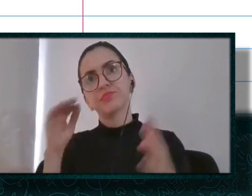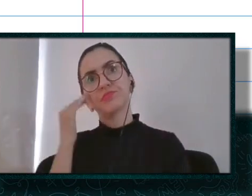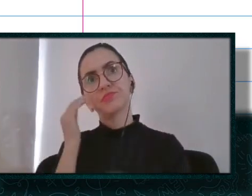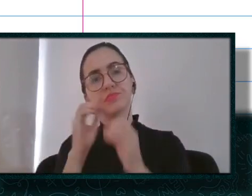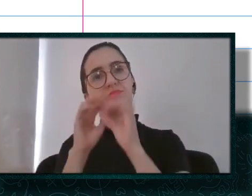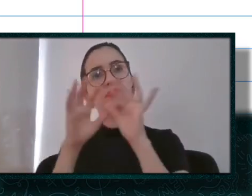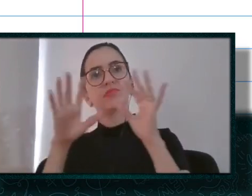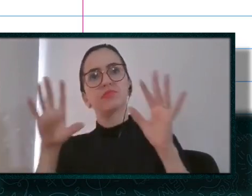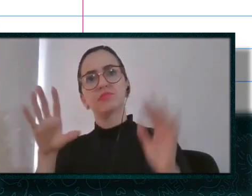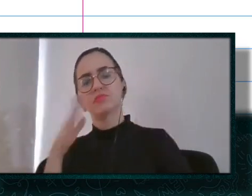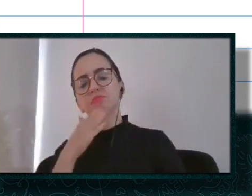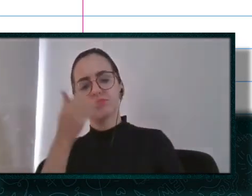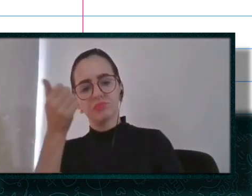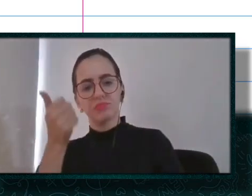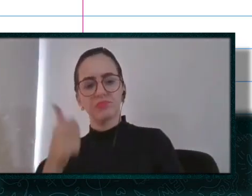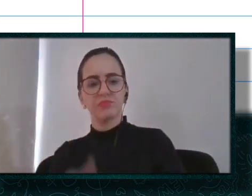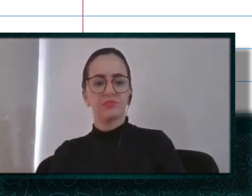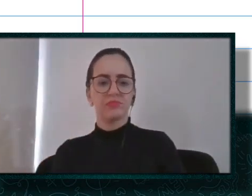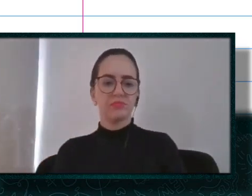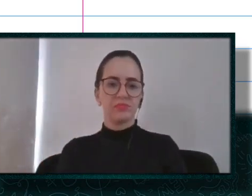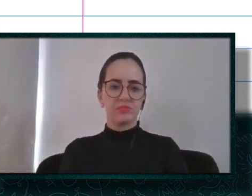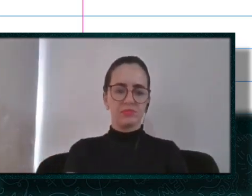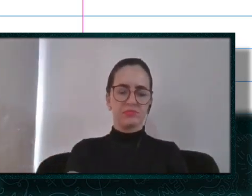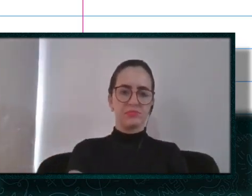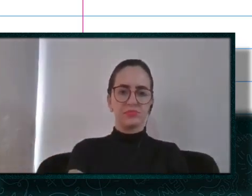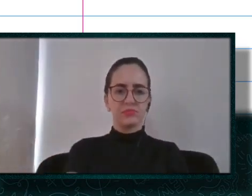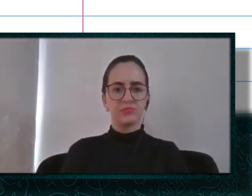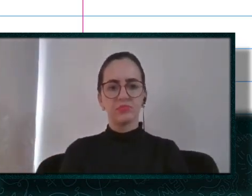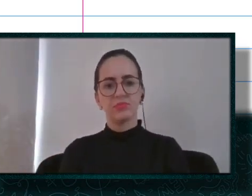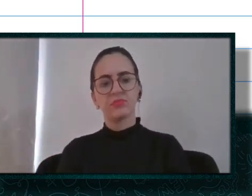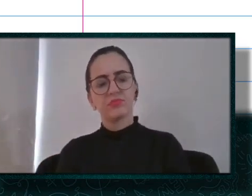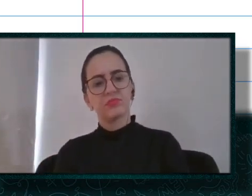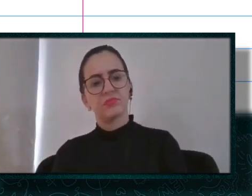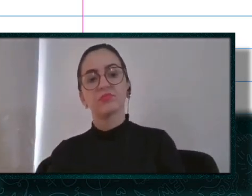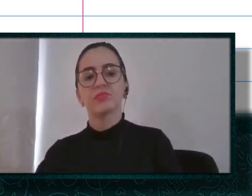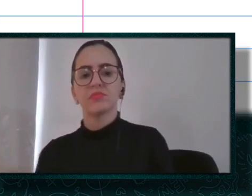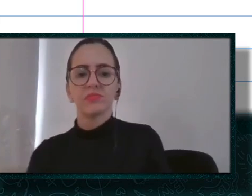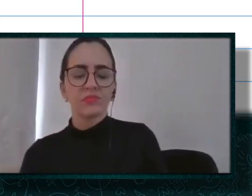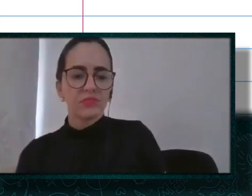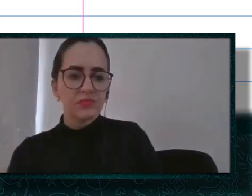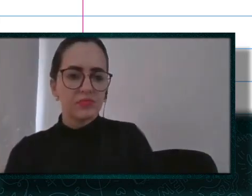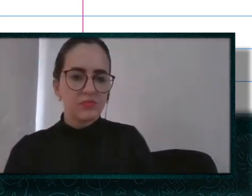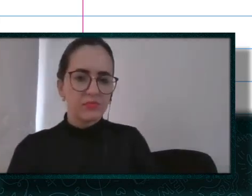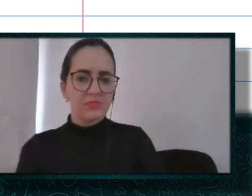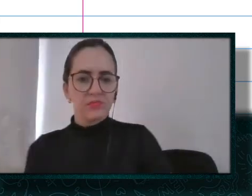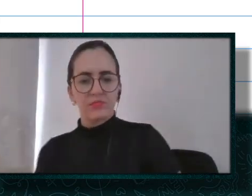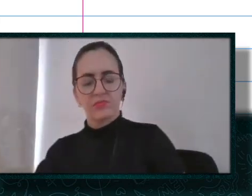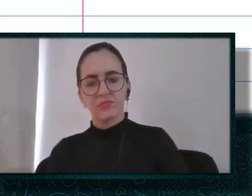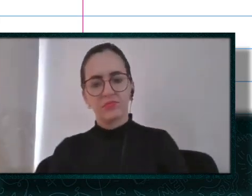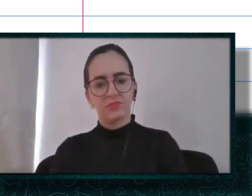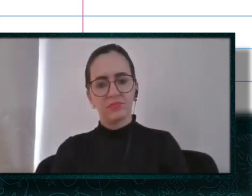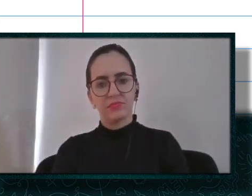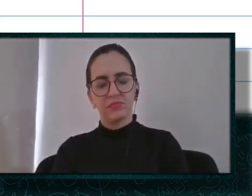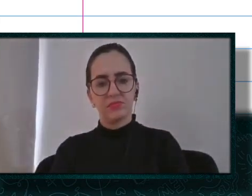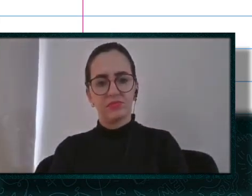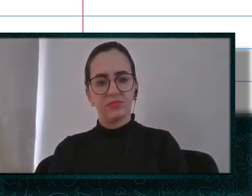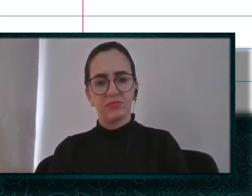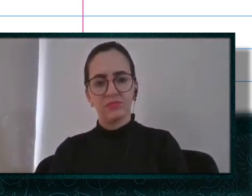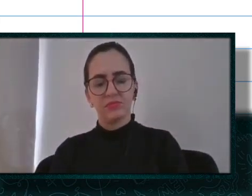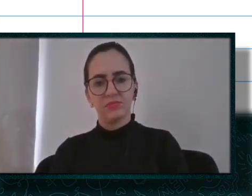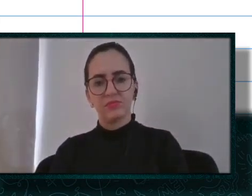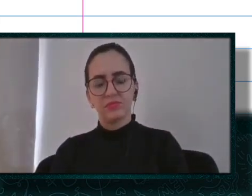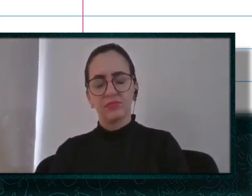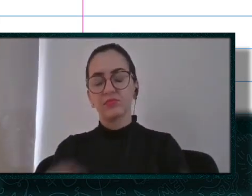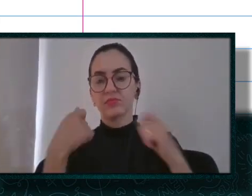melhor qualidade possível para vocês, tá? Bora lá, bora ler a questão. Um dos grandes problemas que vocês podem ter na questão é na hora de